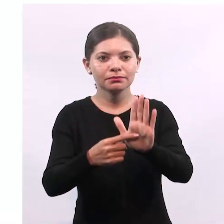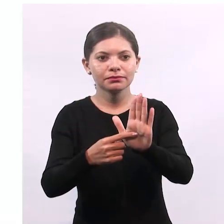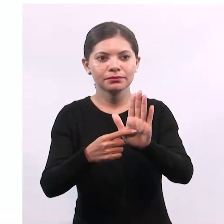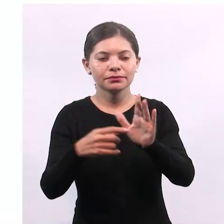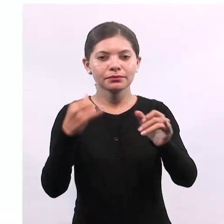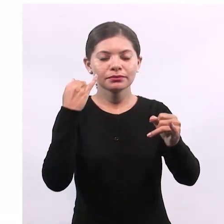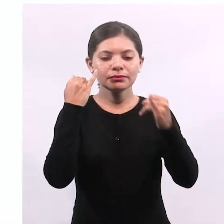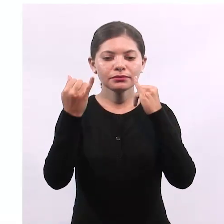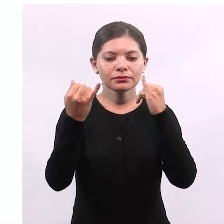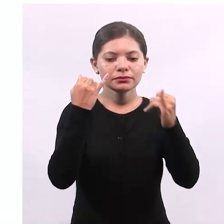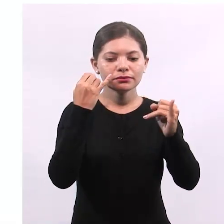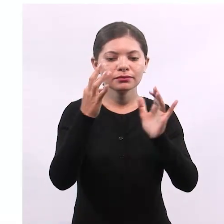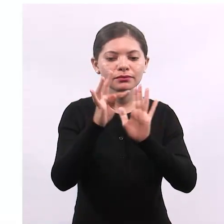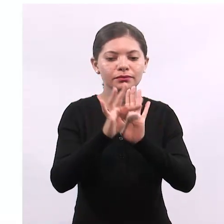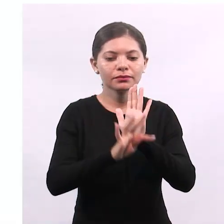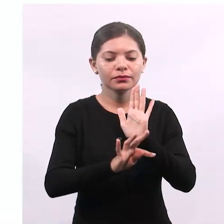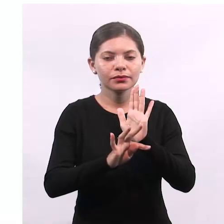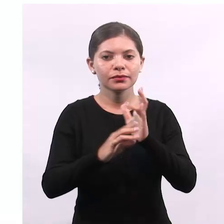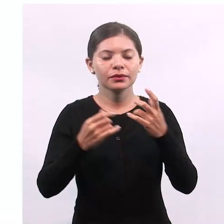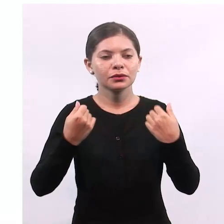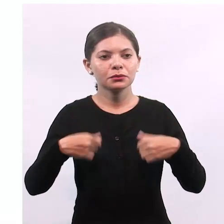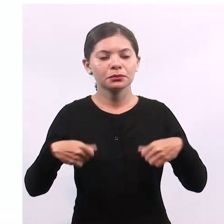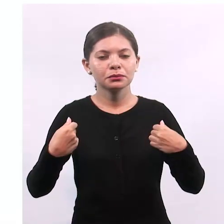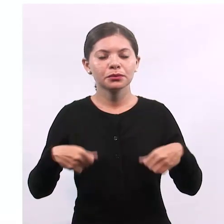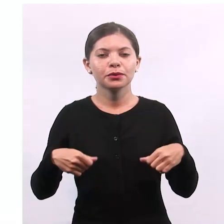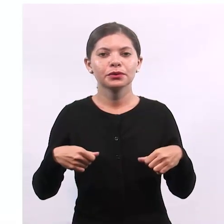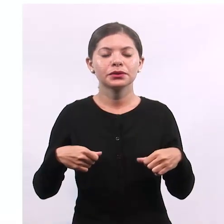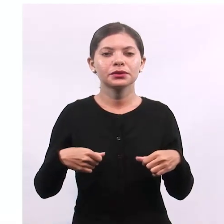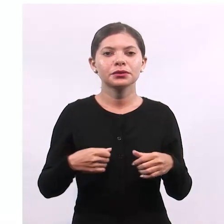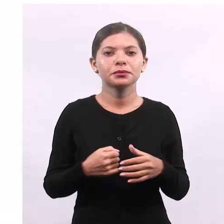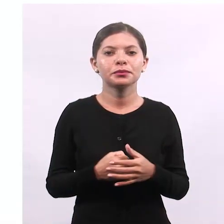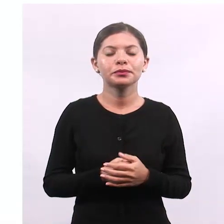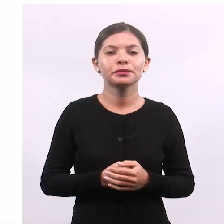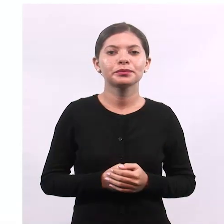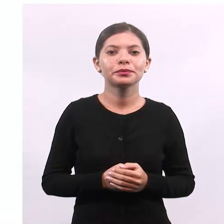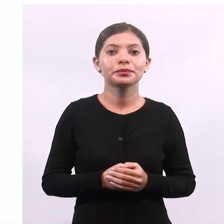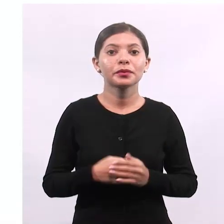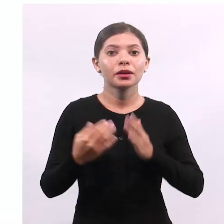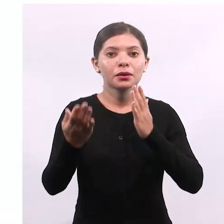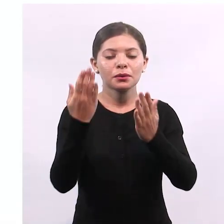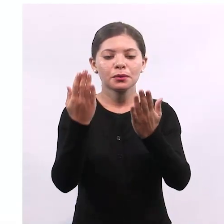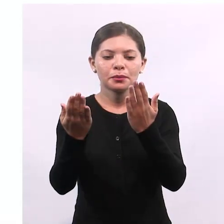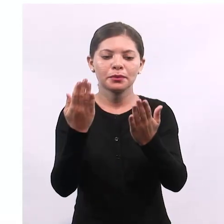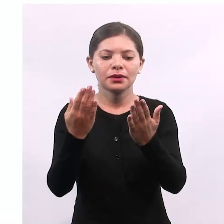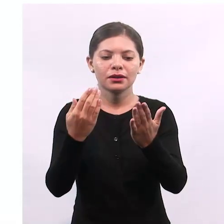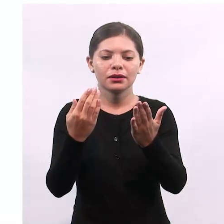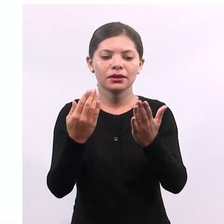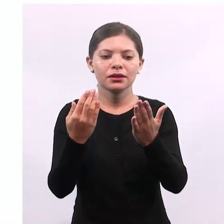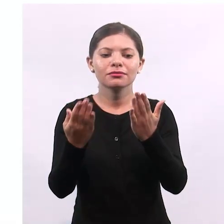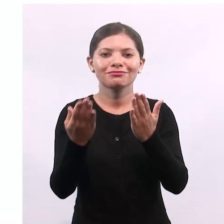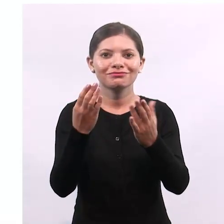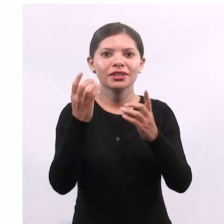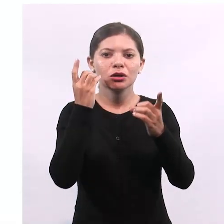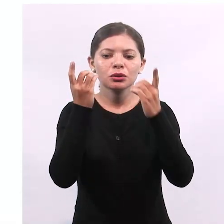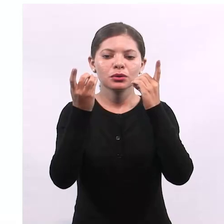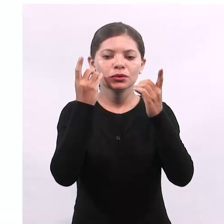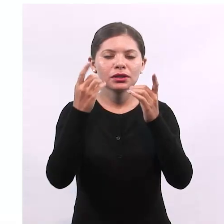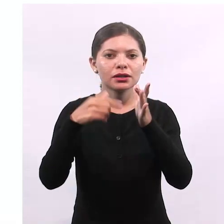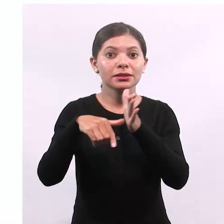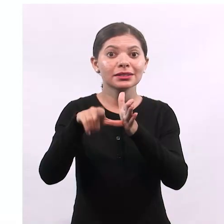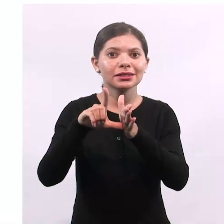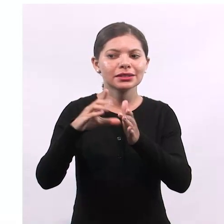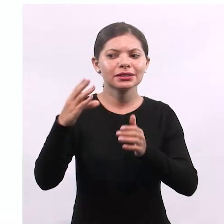Mas a gente pode traçar comparativos com dados anteriores apresentados anteriores para a gente tem uma comparação